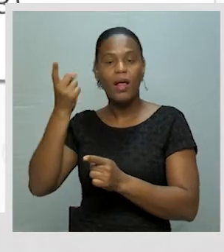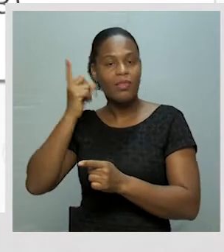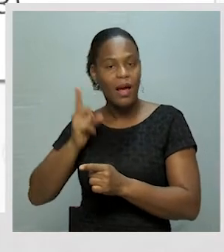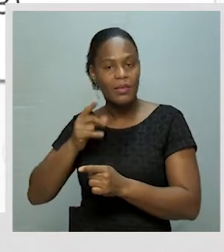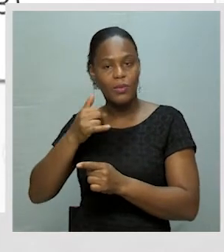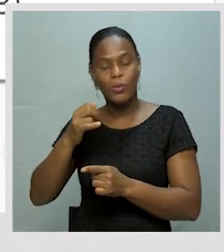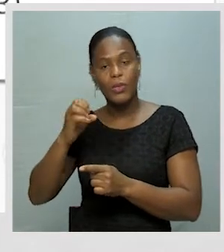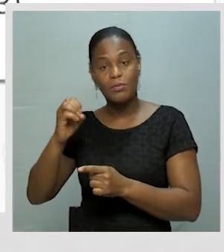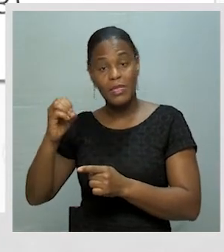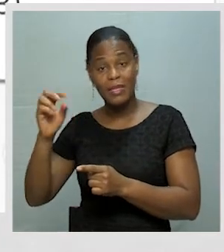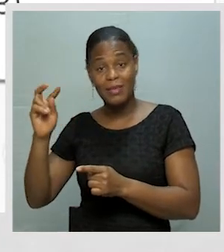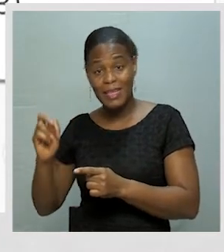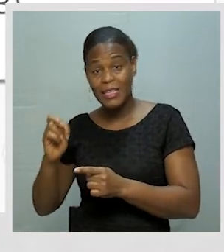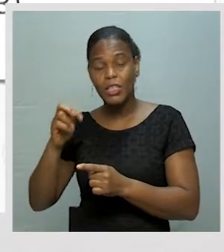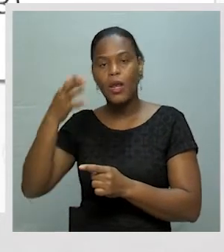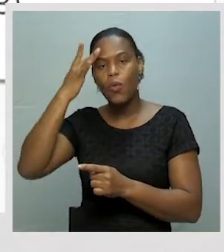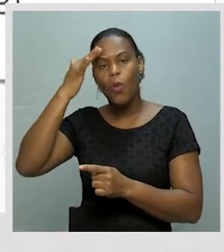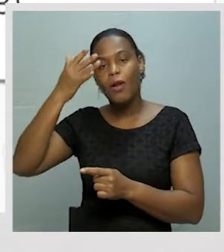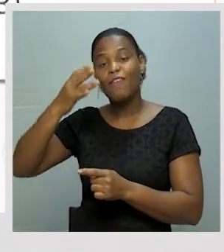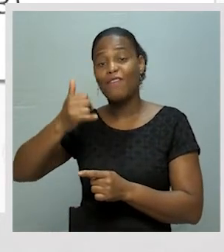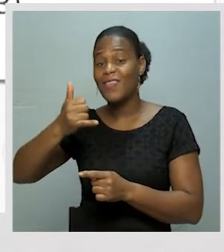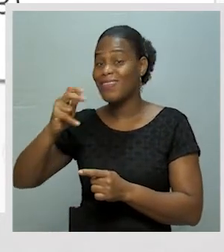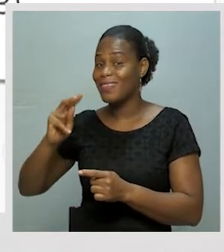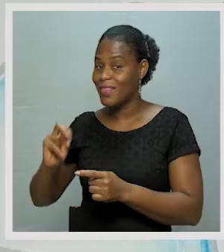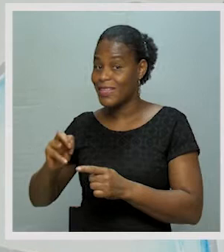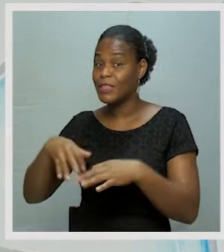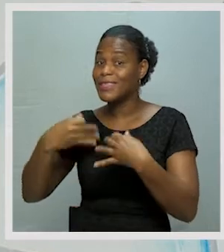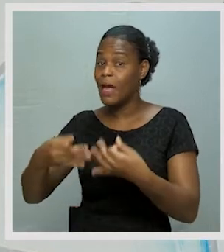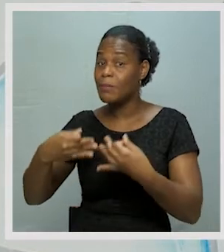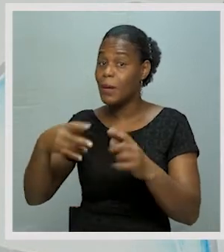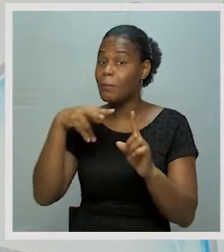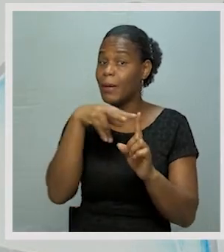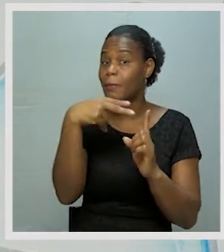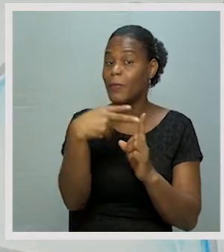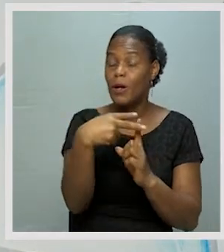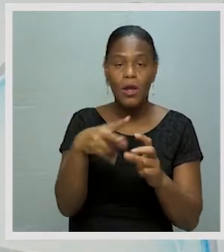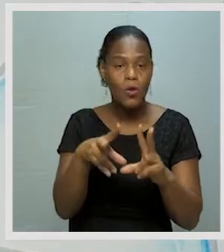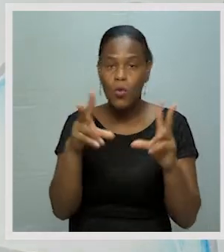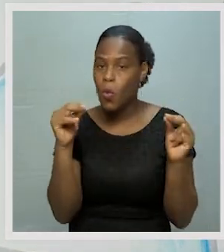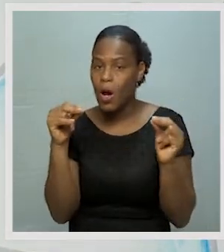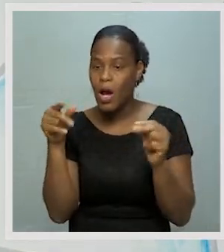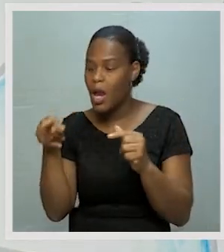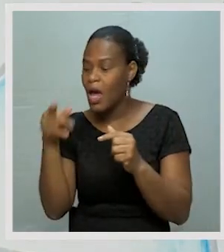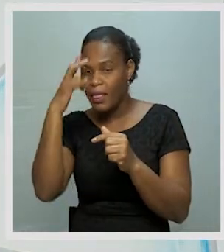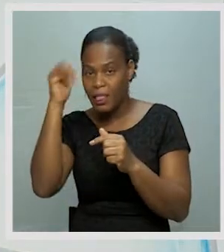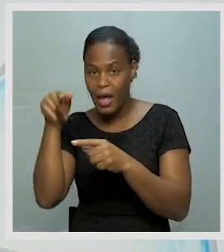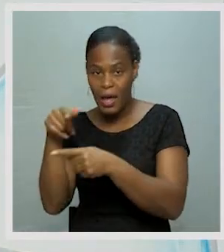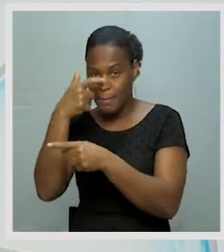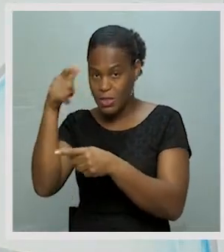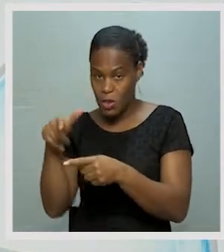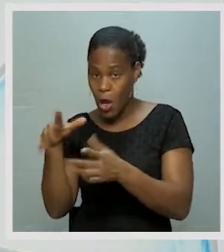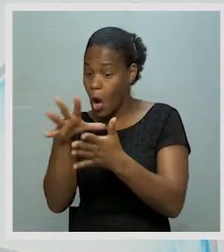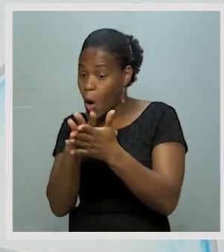a página 23. Sempre nessa perspectiva. Nunca copiar uma ideia do autor e